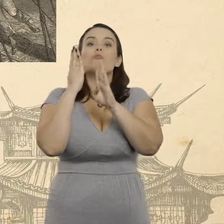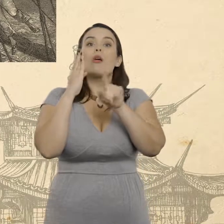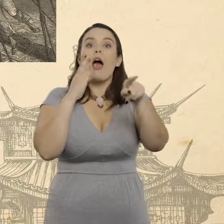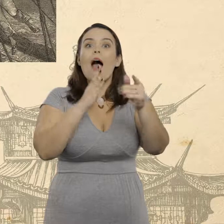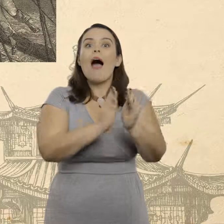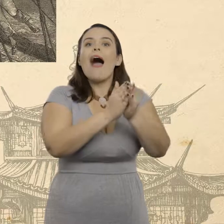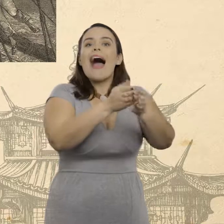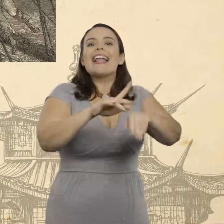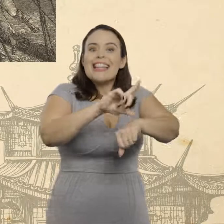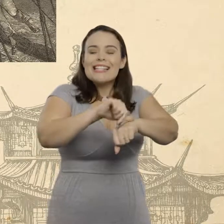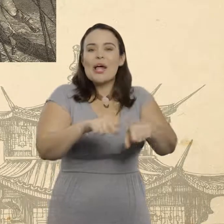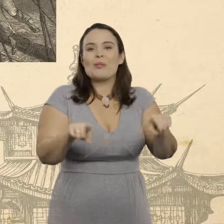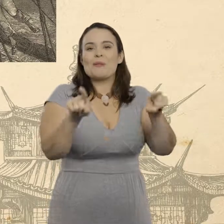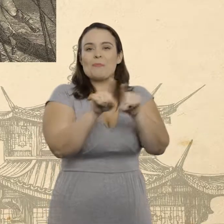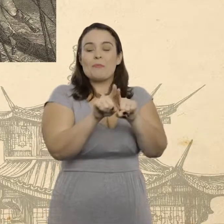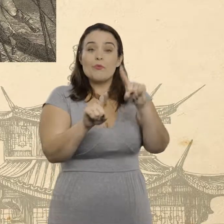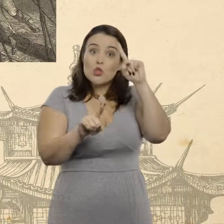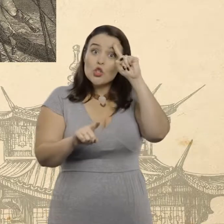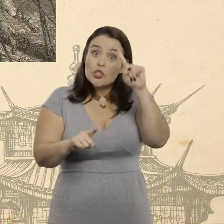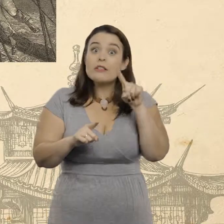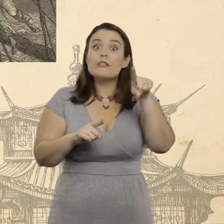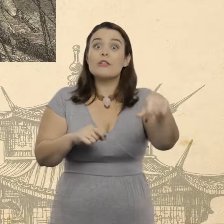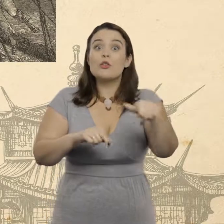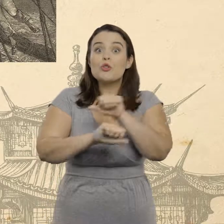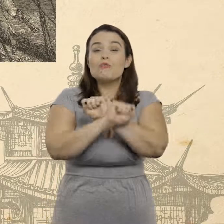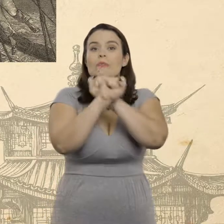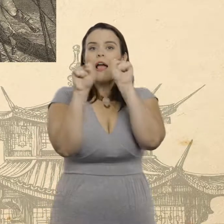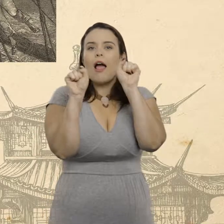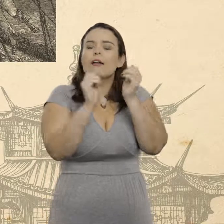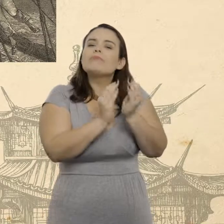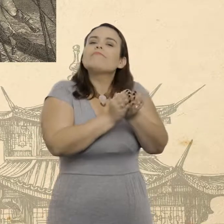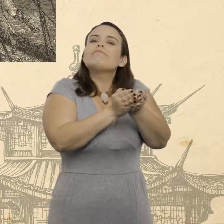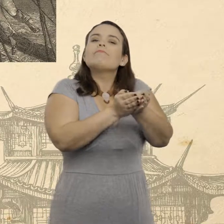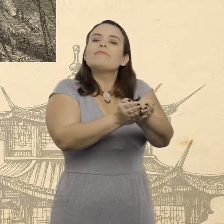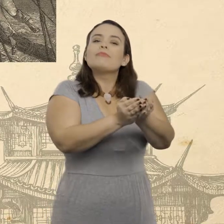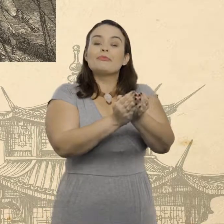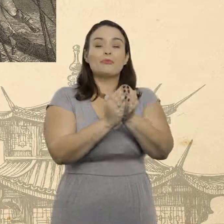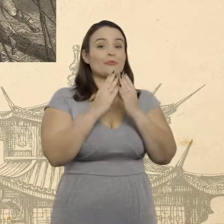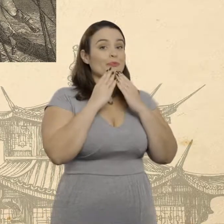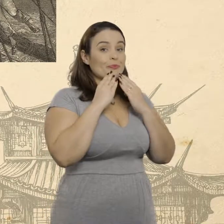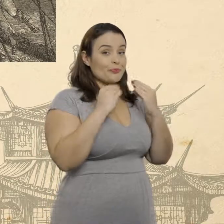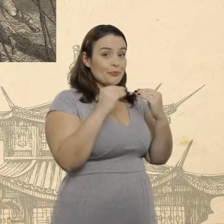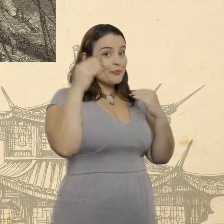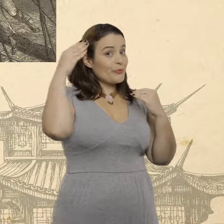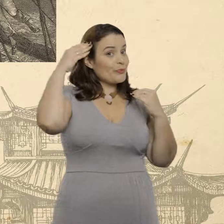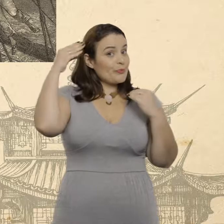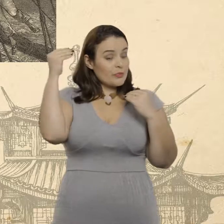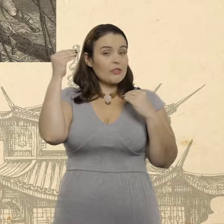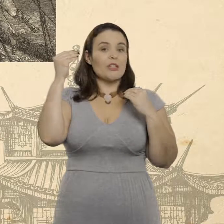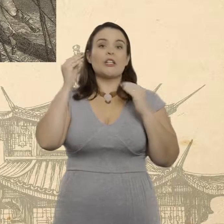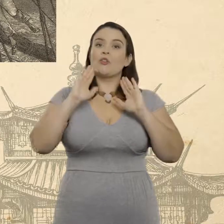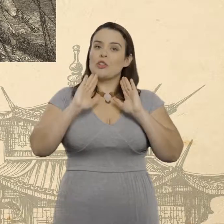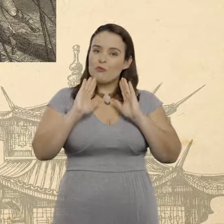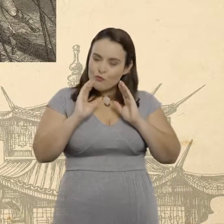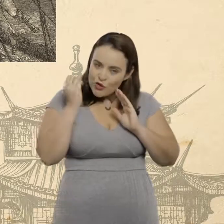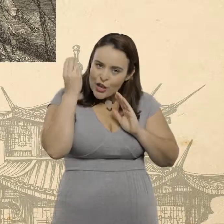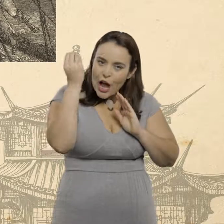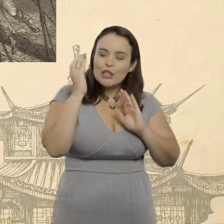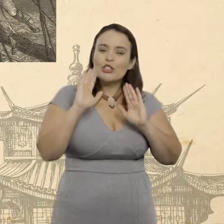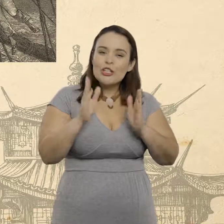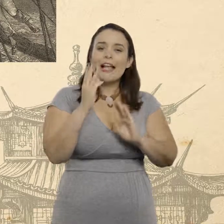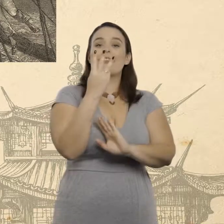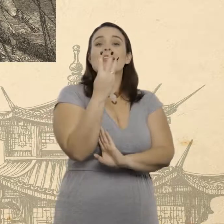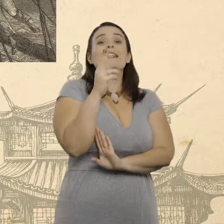também estava atrasado. O navio partiria no dia seguinte de manhã. Phileas Fogg e Passepartout já tinham viajado